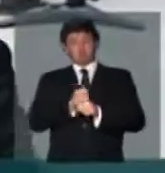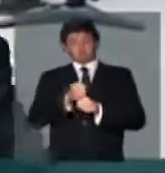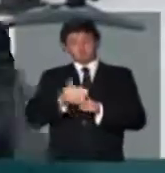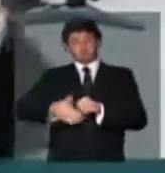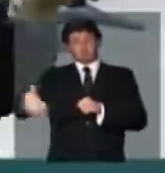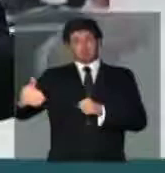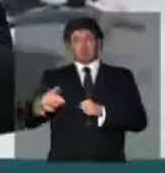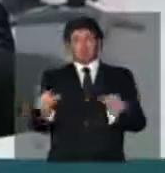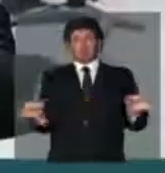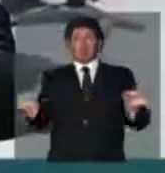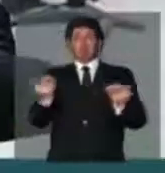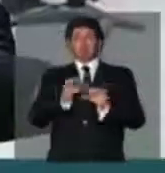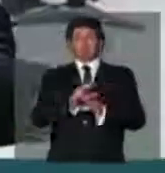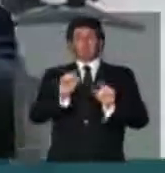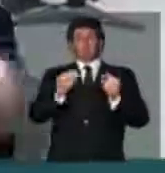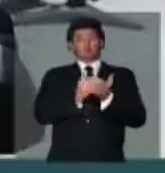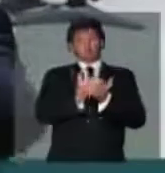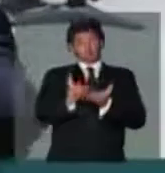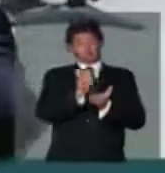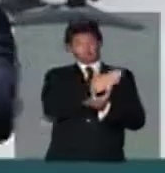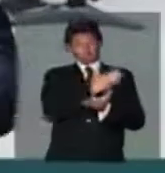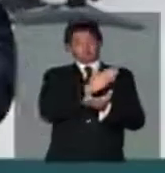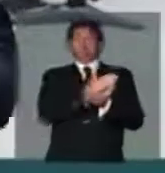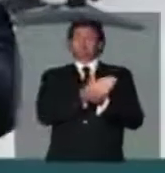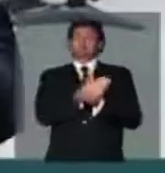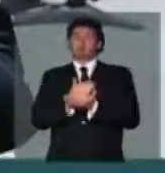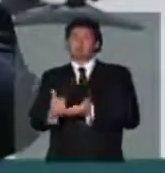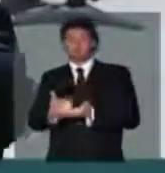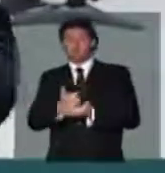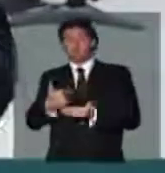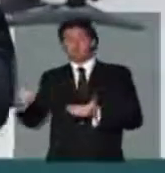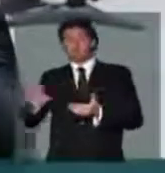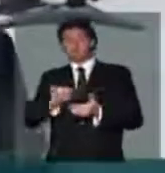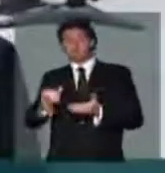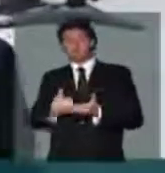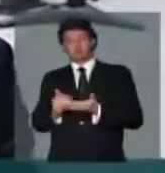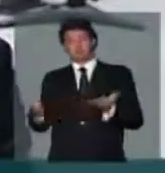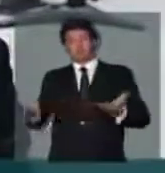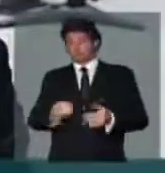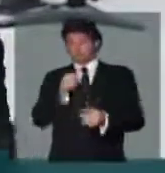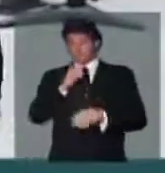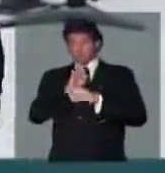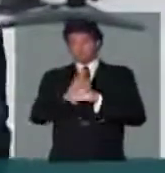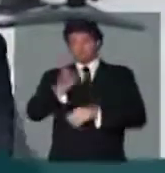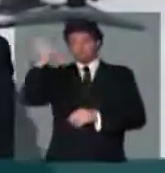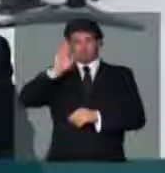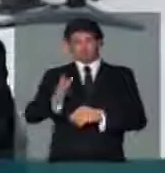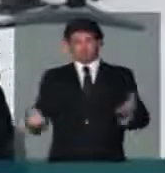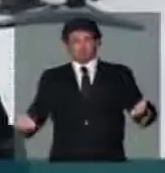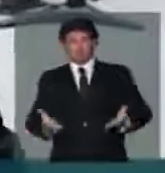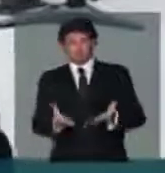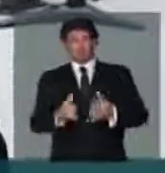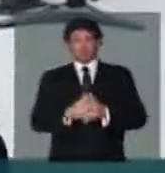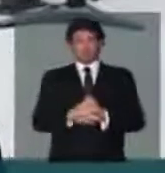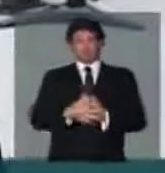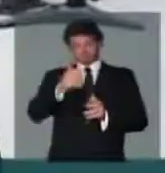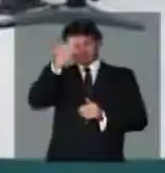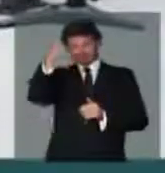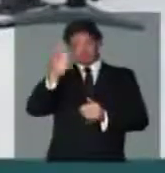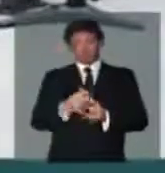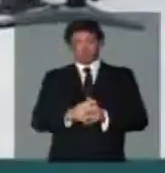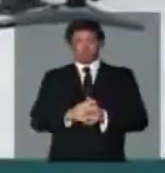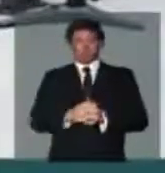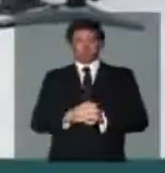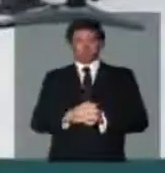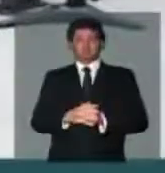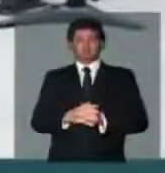anos, terminar as que já foram iniciadas, iniciar outras que são muito benéficas ao Brasil e às regiões. Muito obrigado pelo